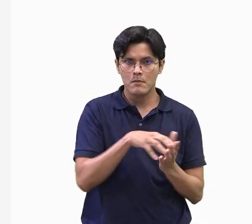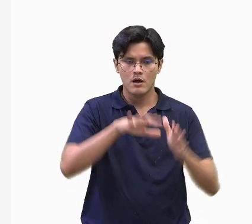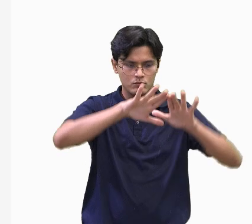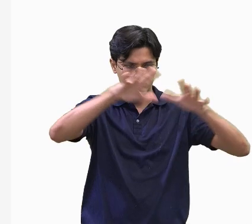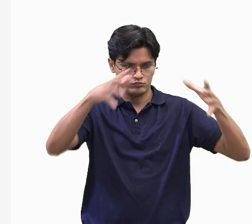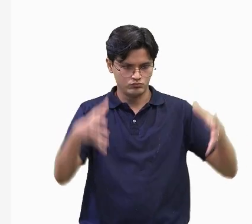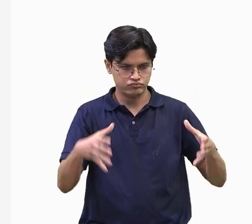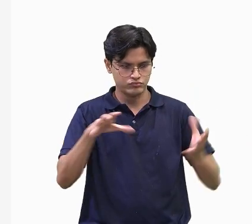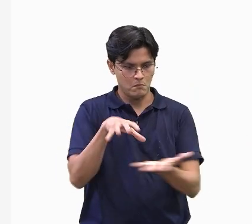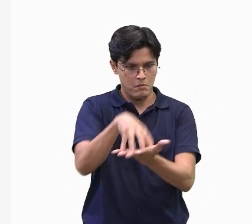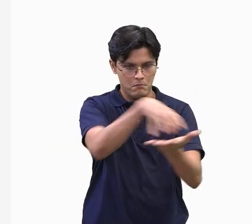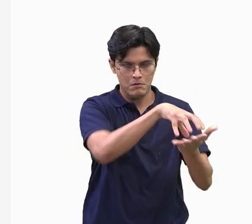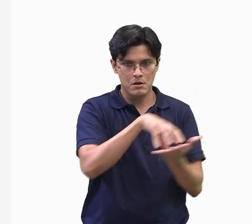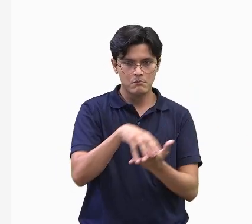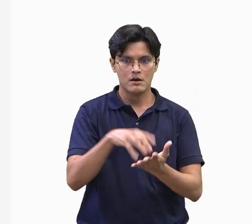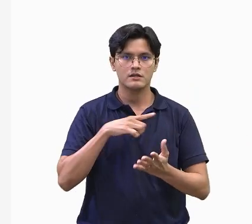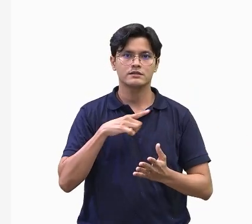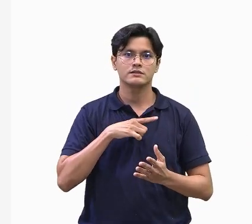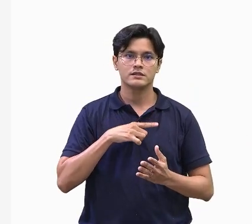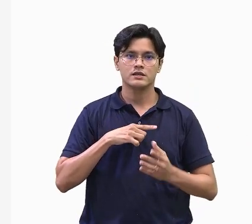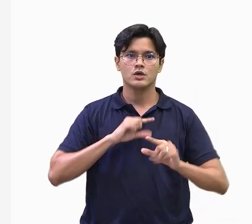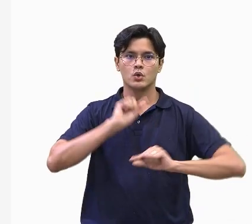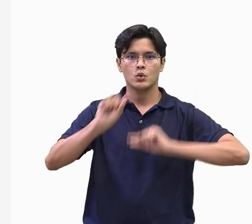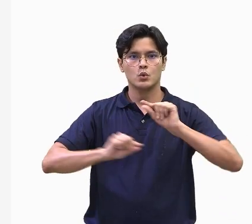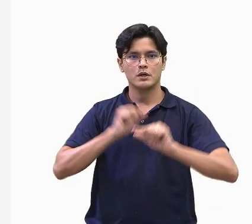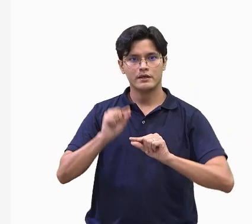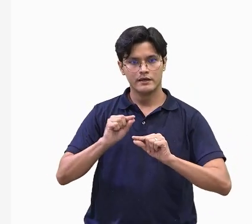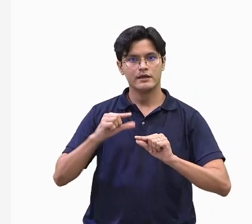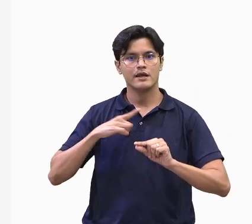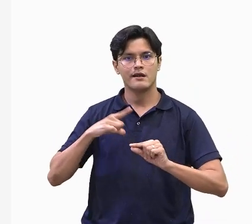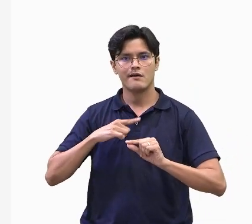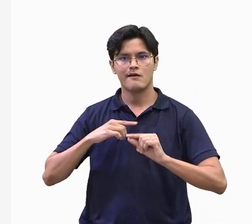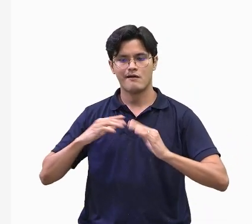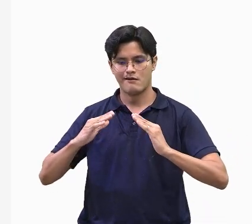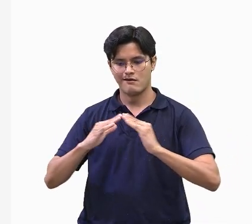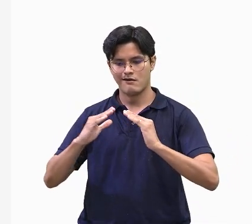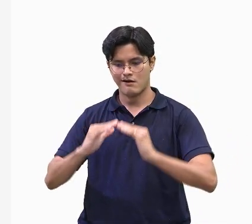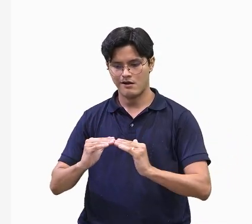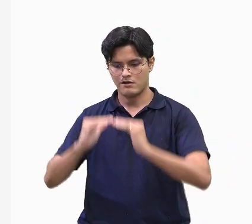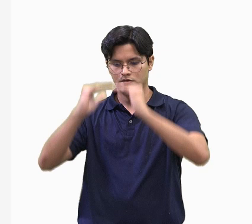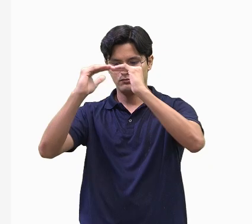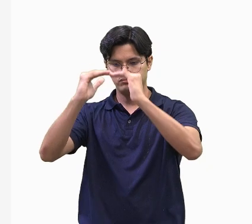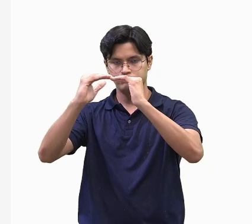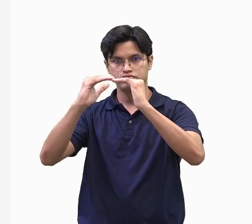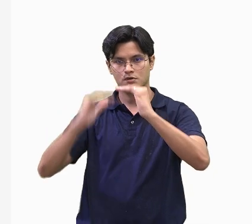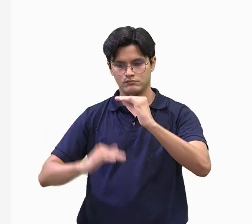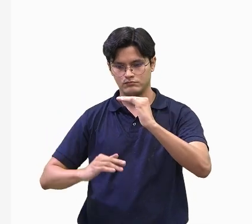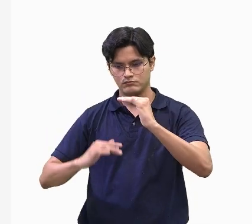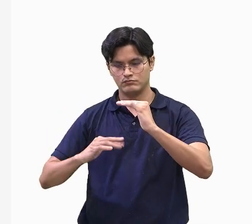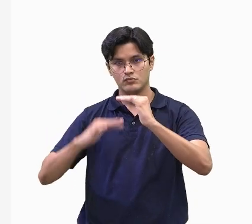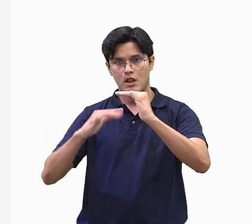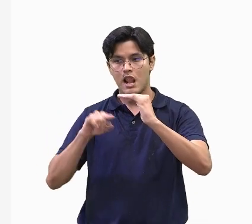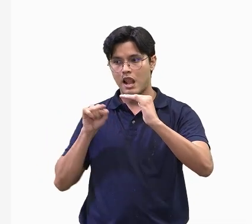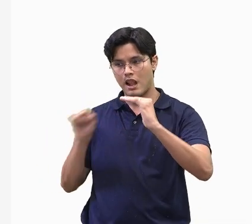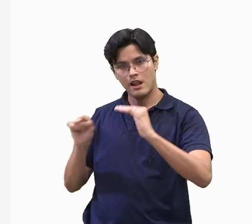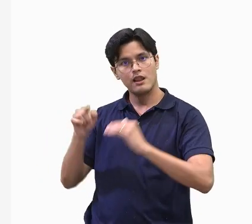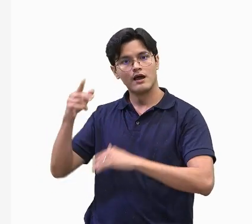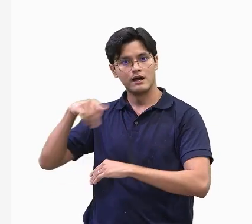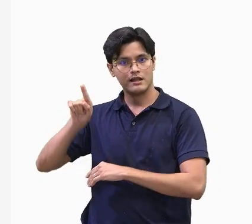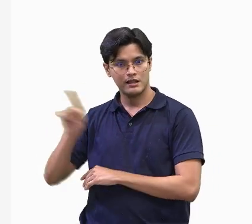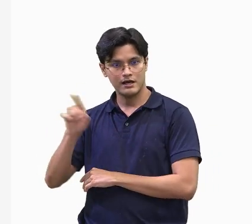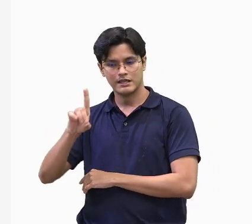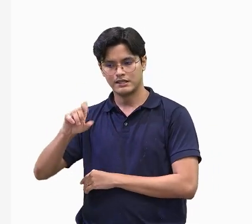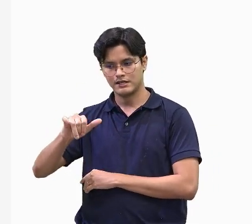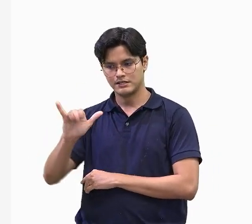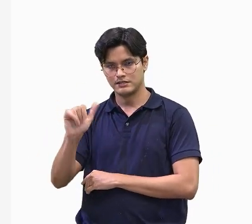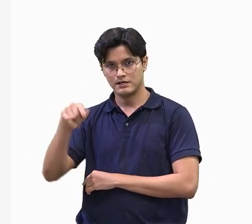grandes. As casas suspensas com os Dayaks. Na região que os Dayaks moram é comum ocorrer enchentes. Então eles necessitam fazer suas casas de